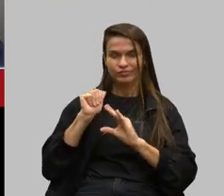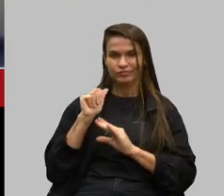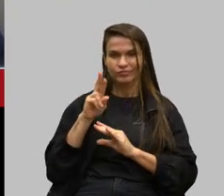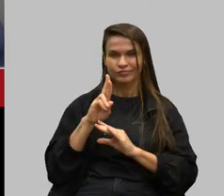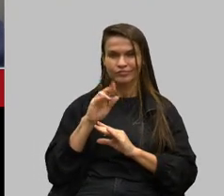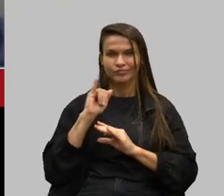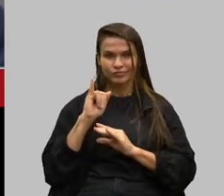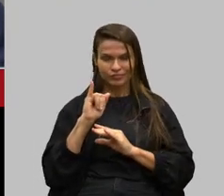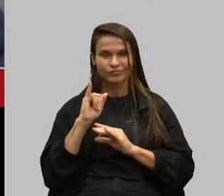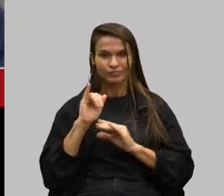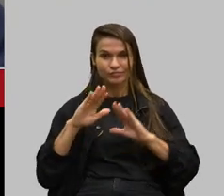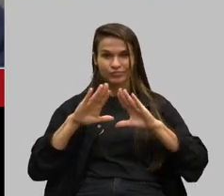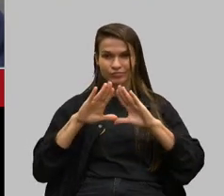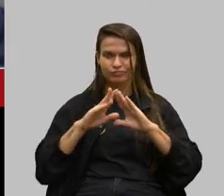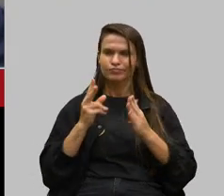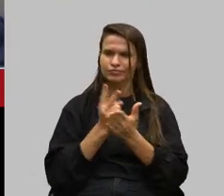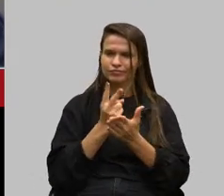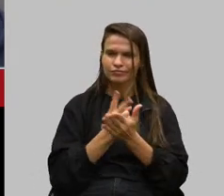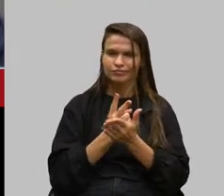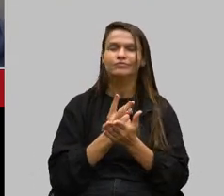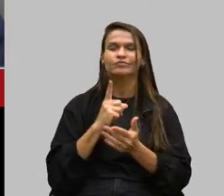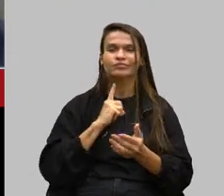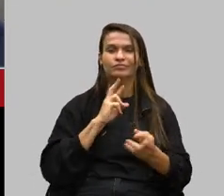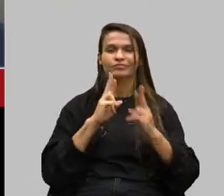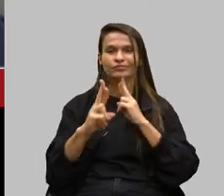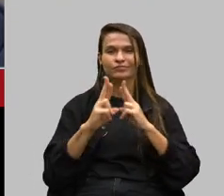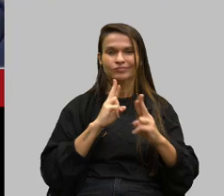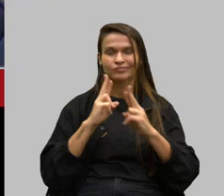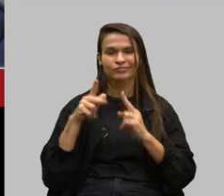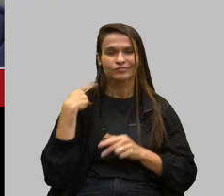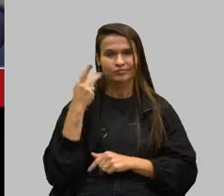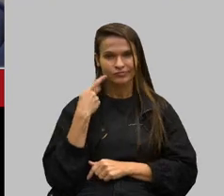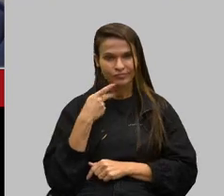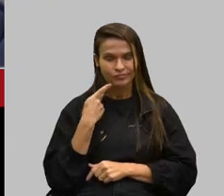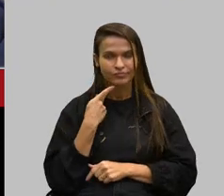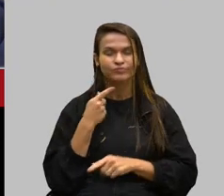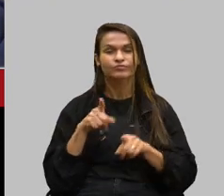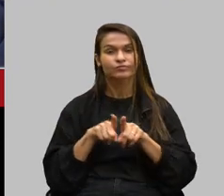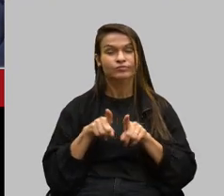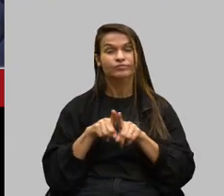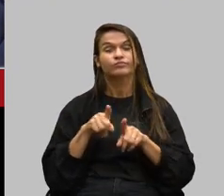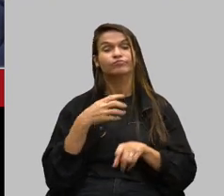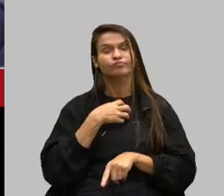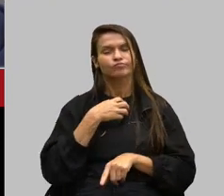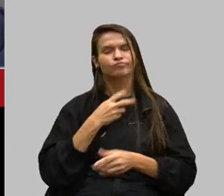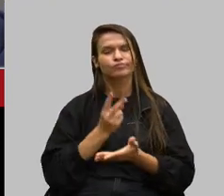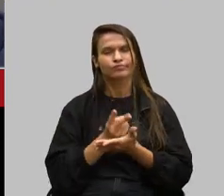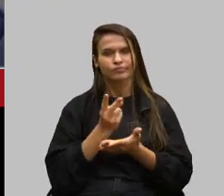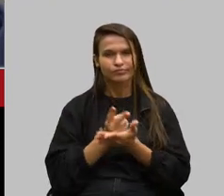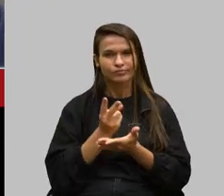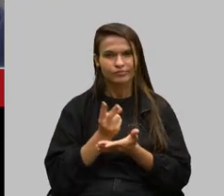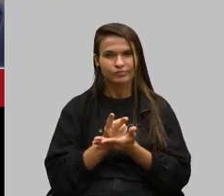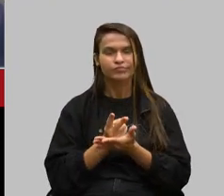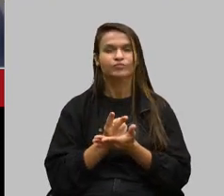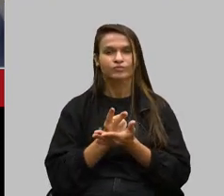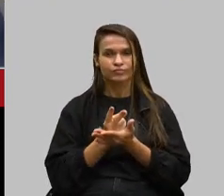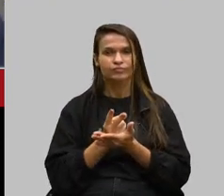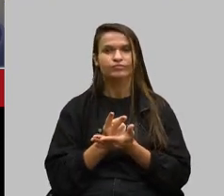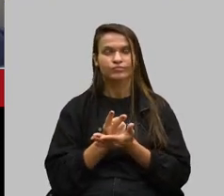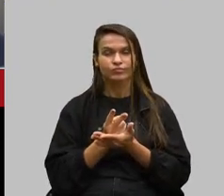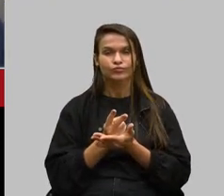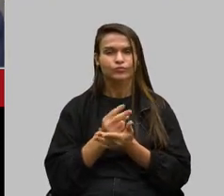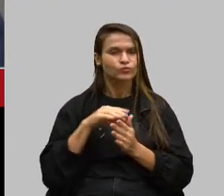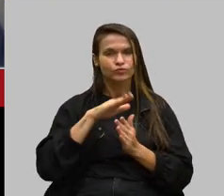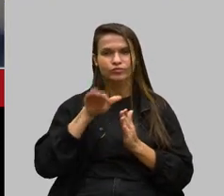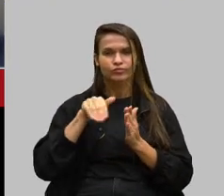assembleia constantemente pra gente manter essa relação com os parlamentares de uma maneira contínua entre de todas